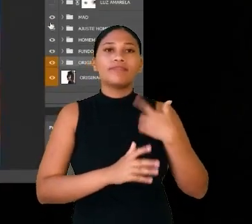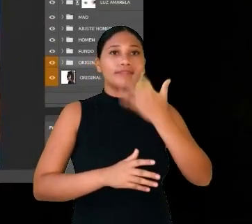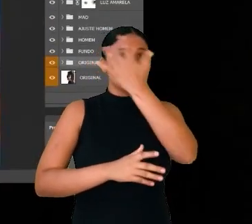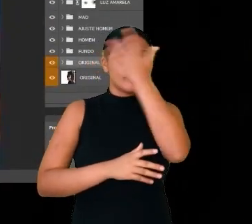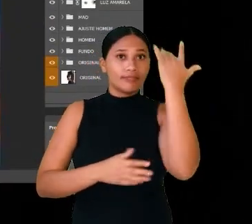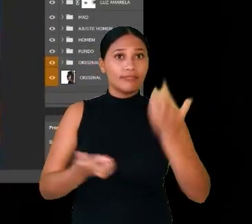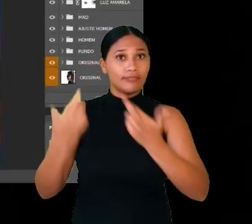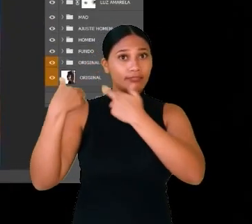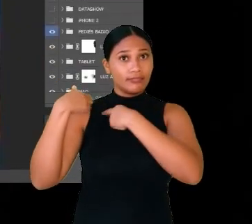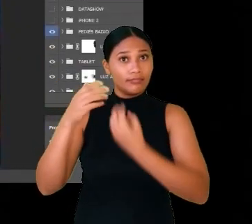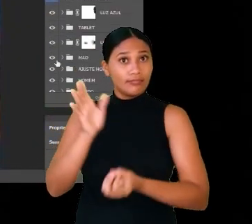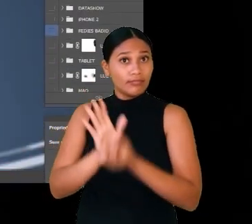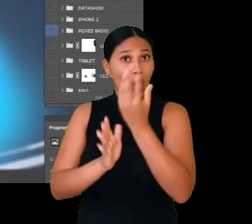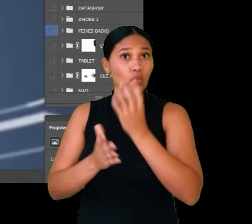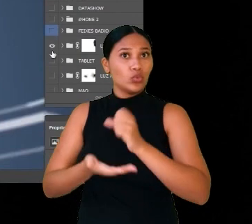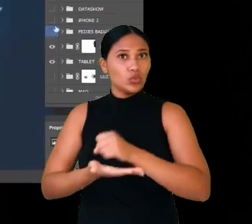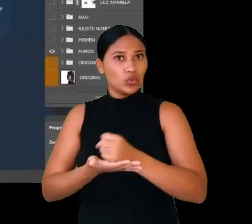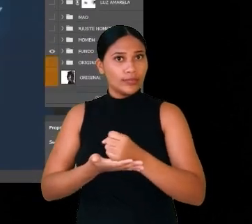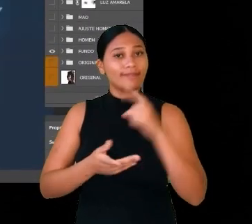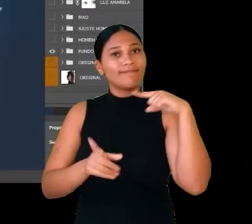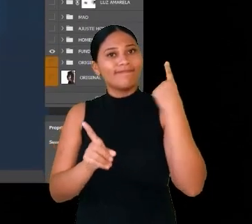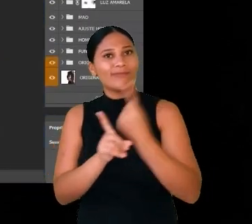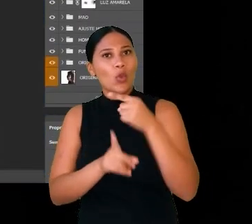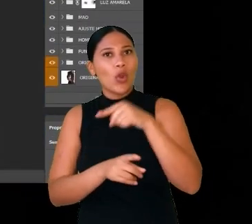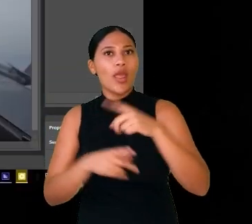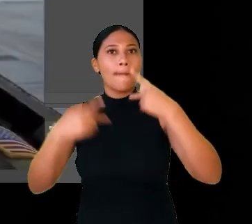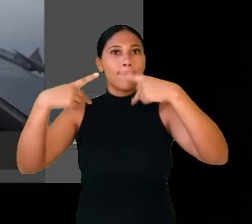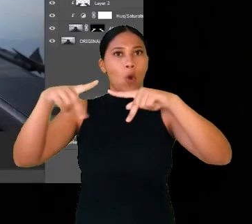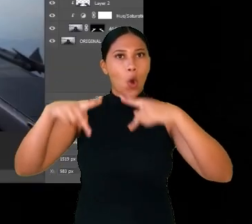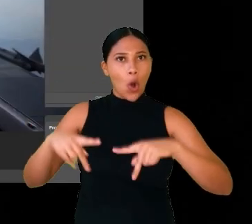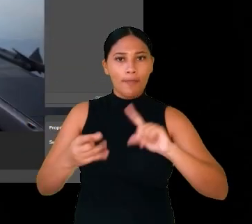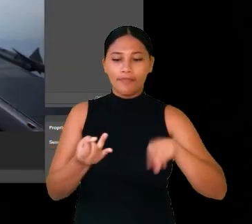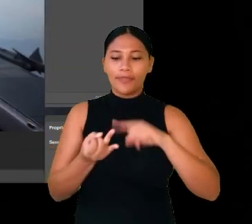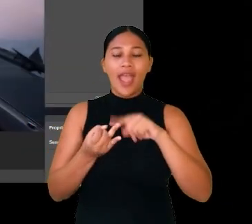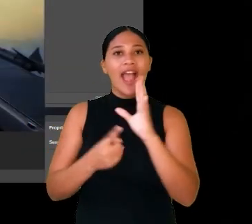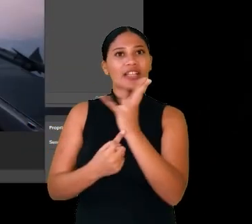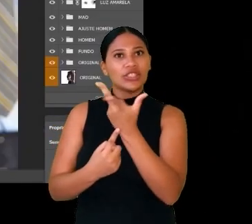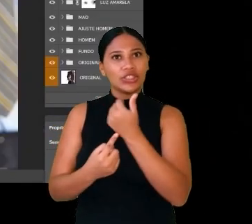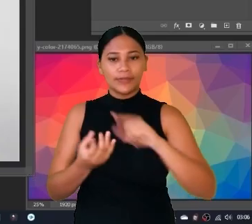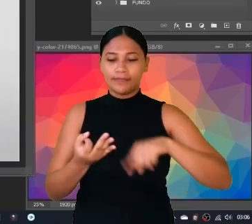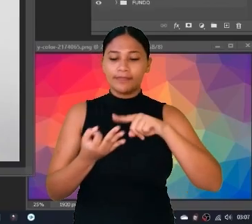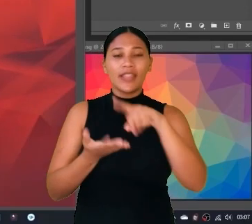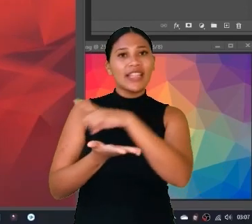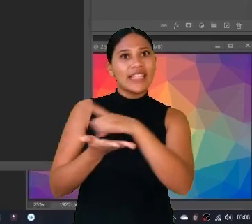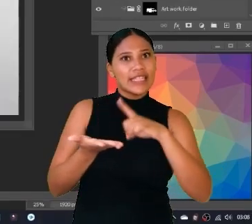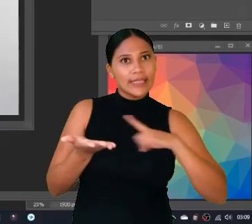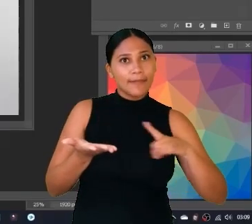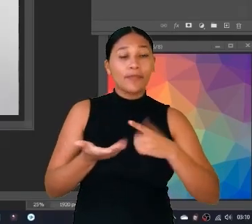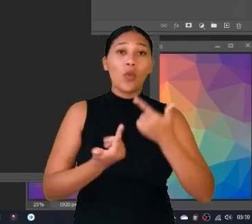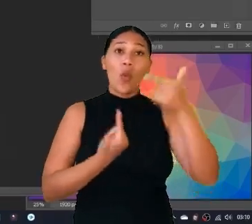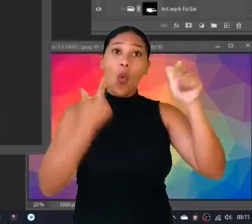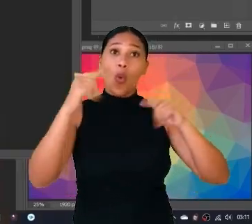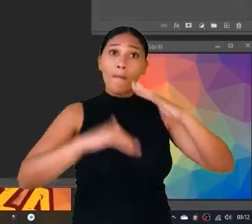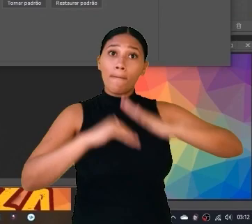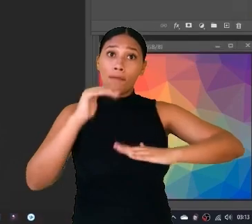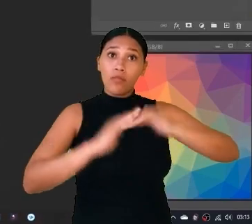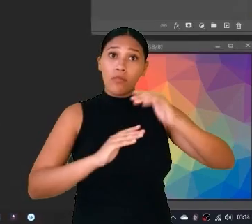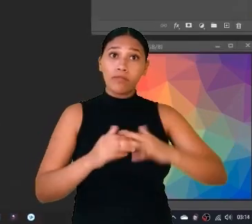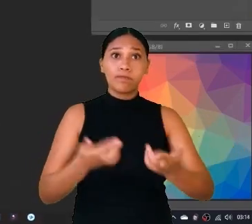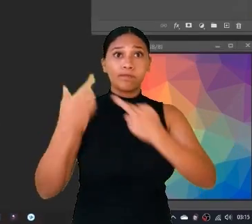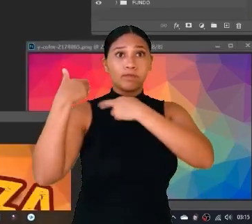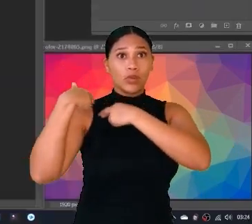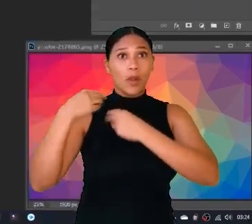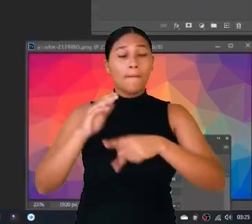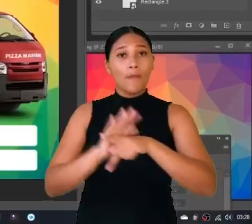estar as pessoas que vão desenvolver os jogos. Aqui encontramos os programadores, artistas, designers e outros profissionais que vão